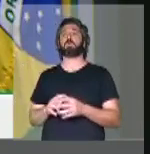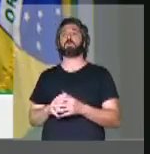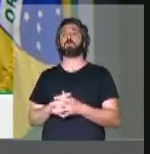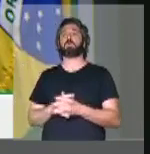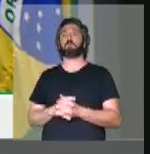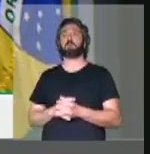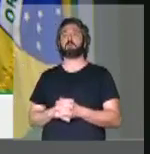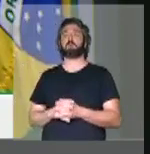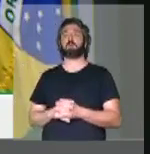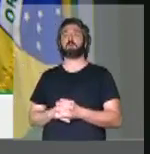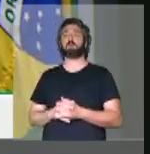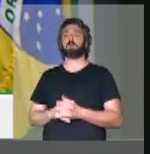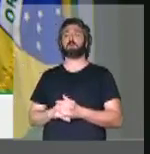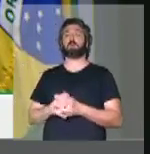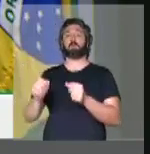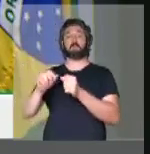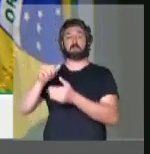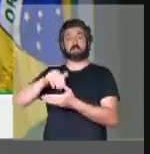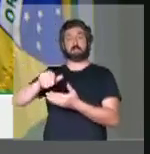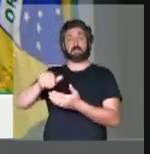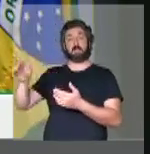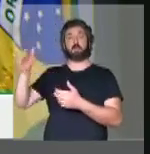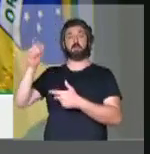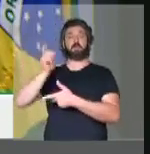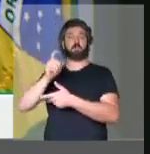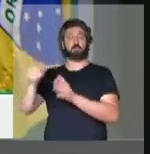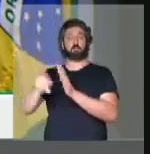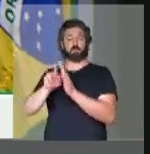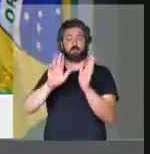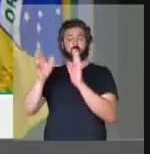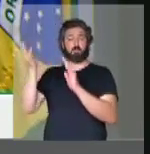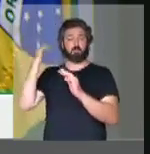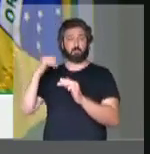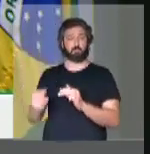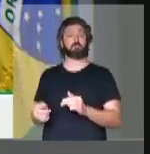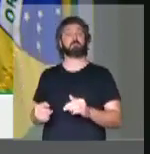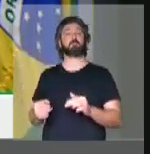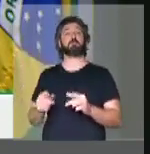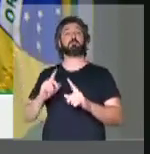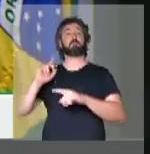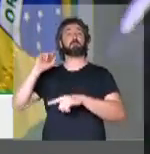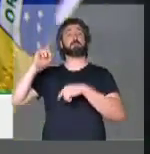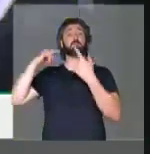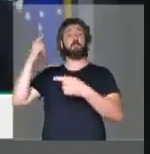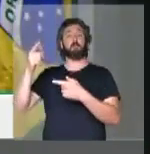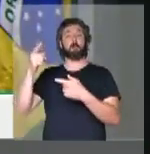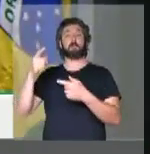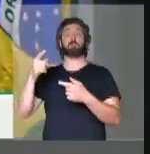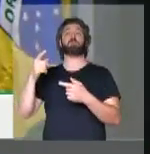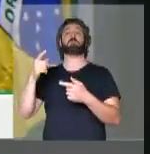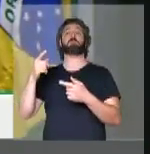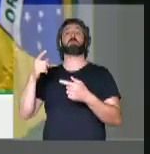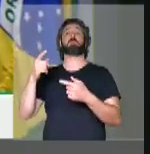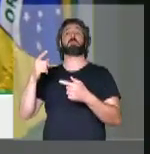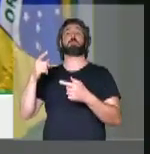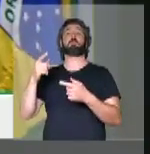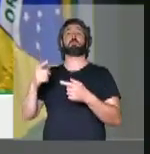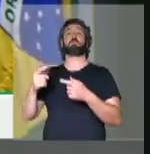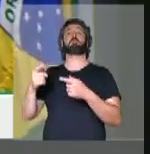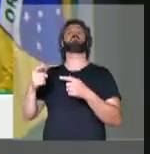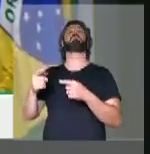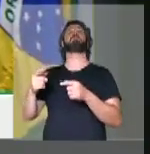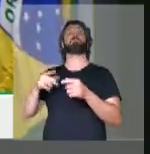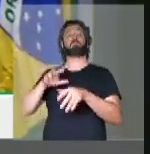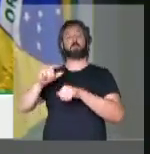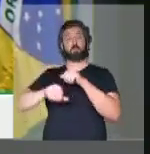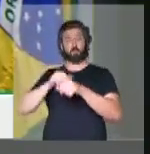como secretário executivo do Ministério, secretário-geral da época do Ministério, e depois terminou como ministro da